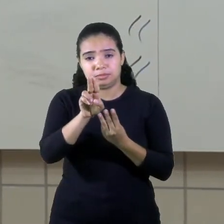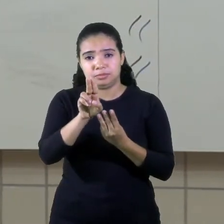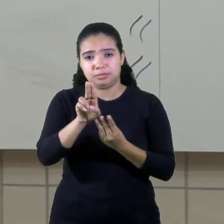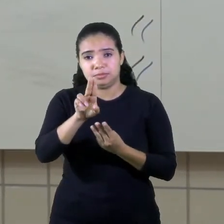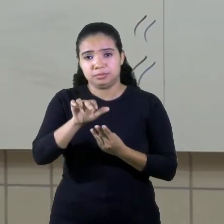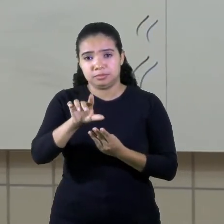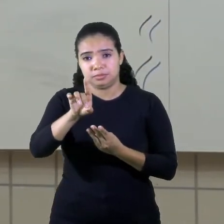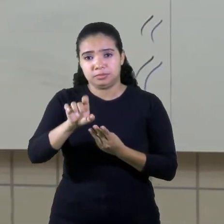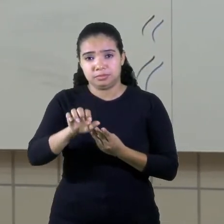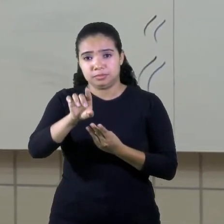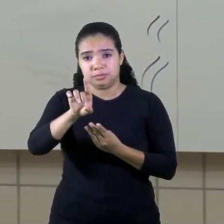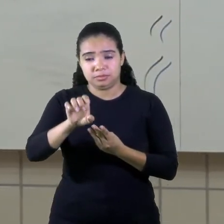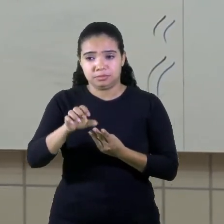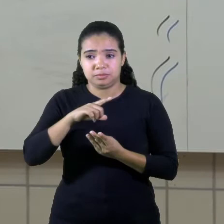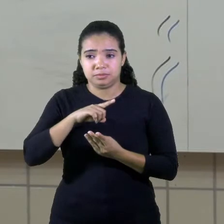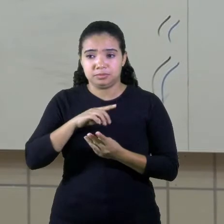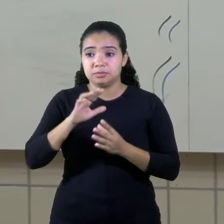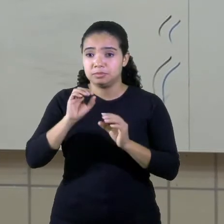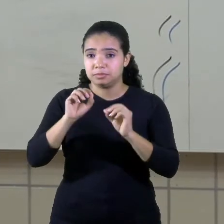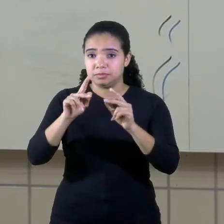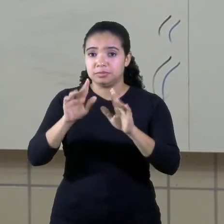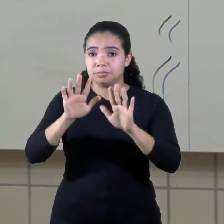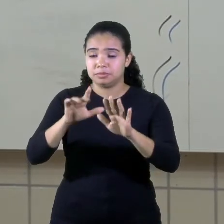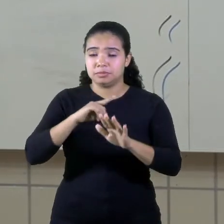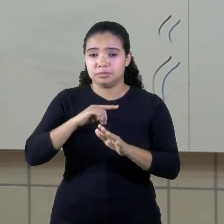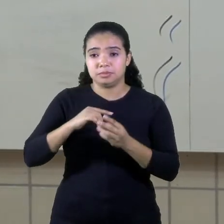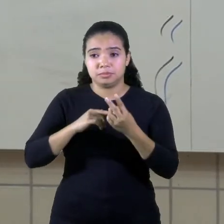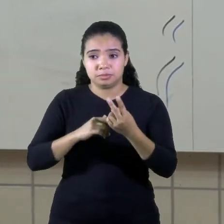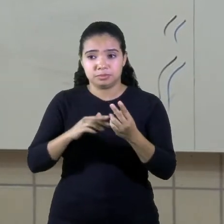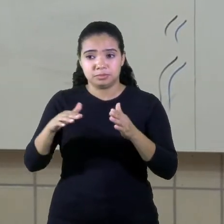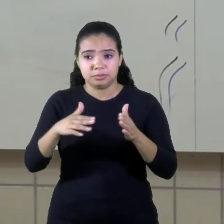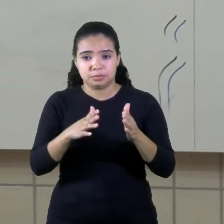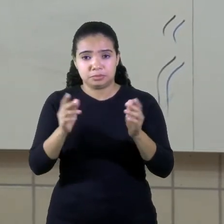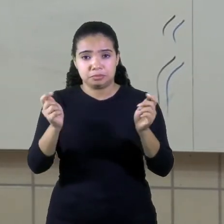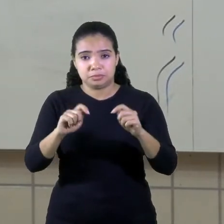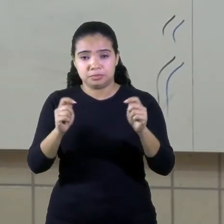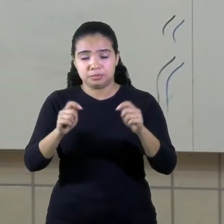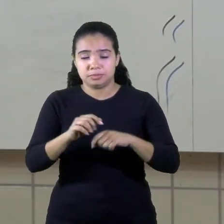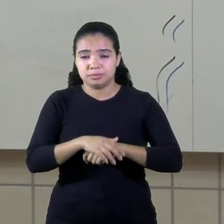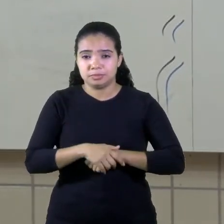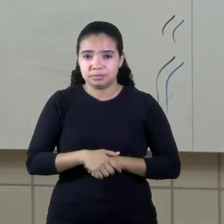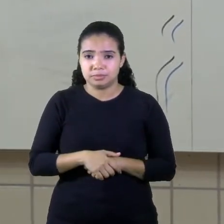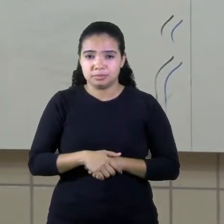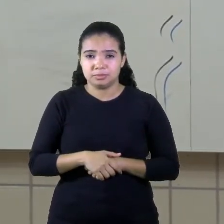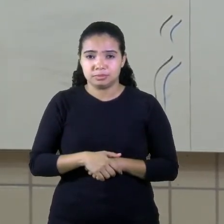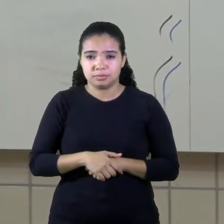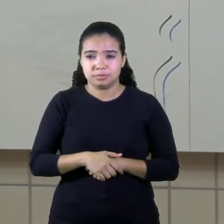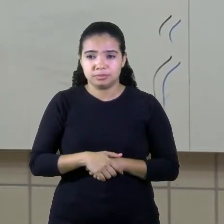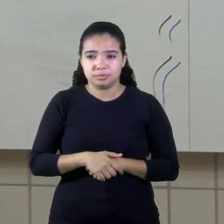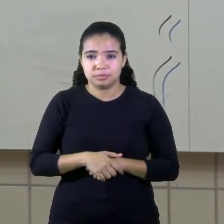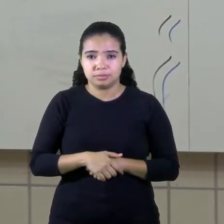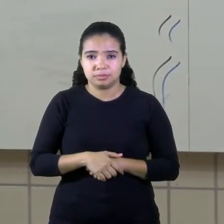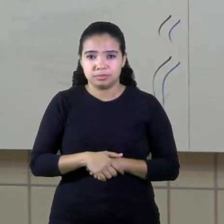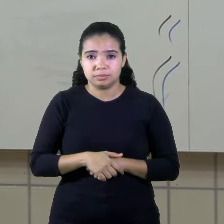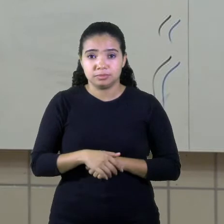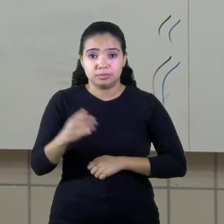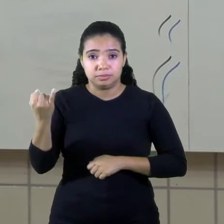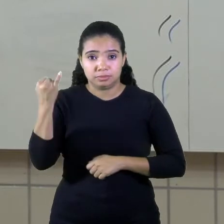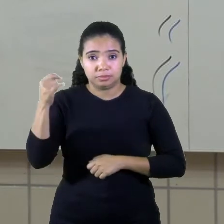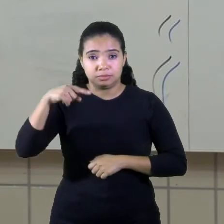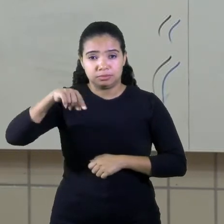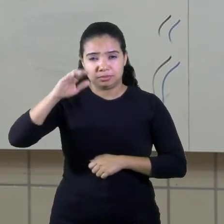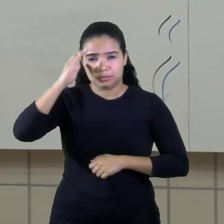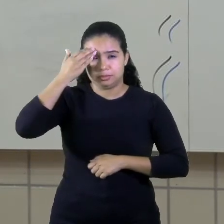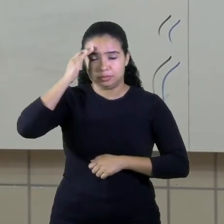ok? Bom, mas eu falei que existia 2 caminhos que você pode tomar. O segundo, e é importante você entender